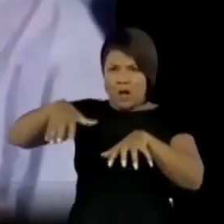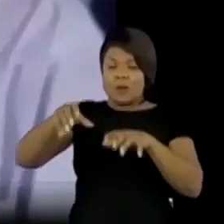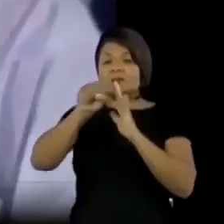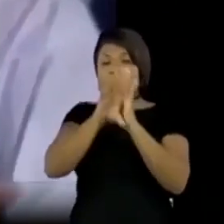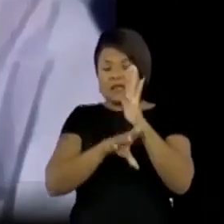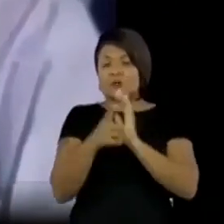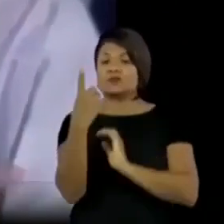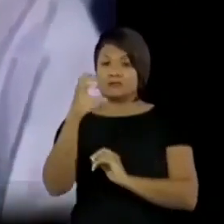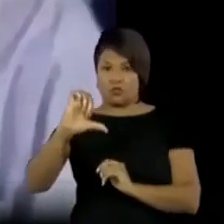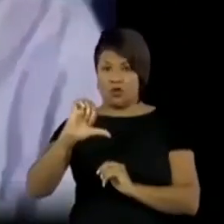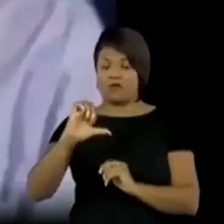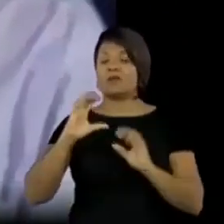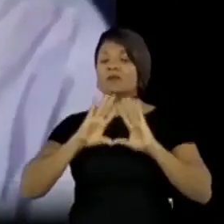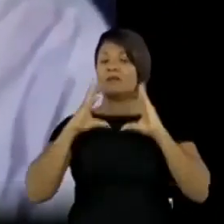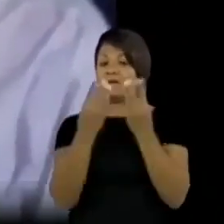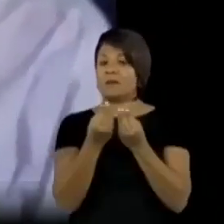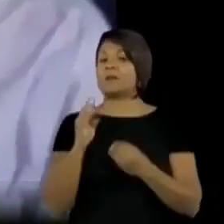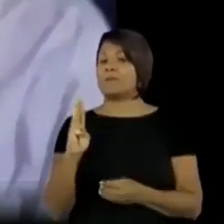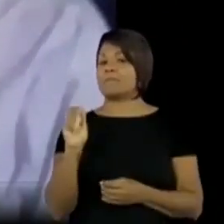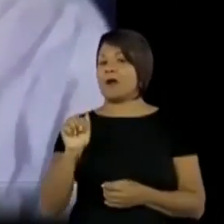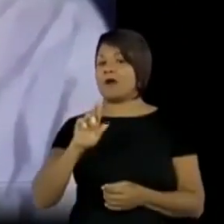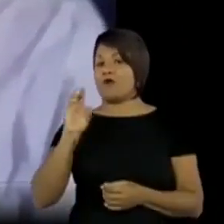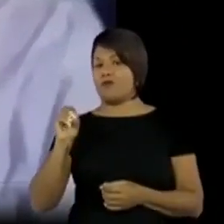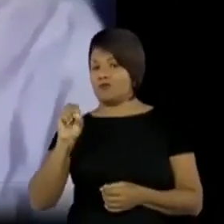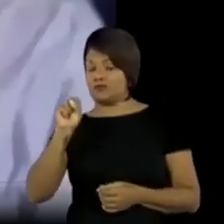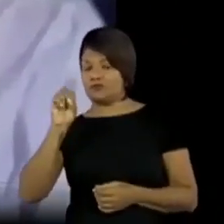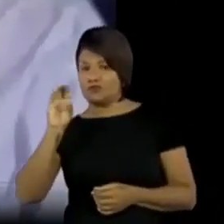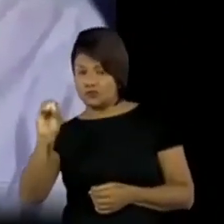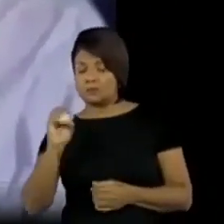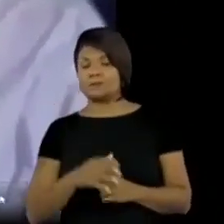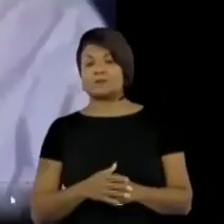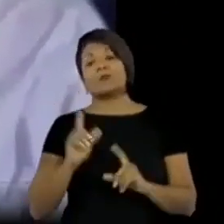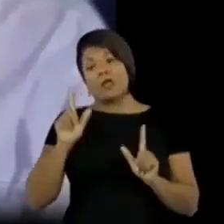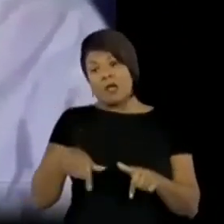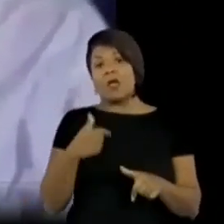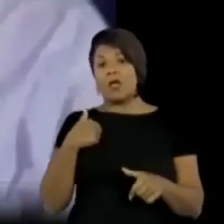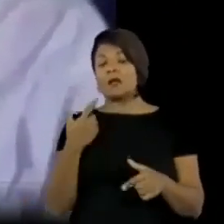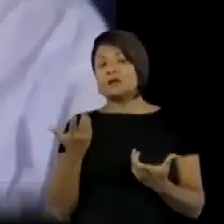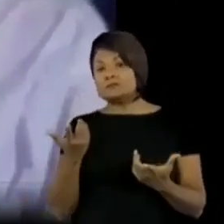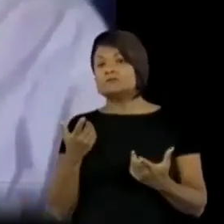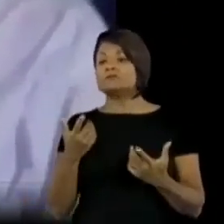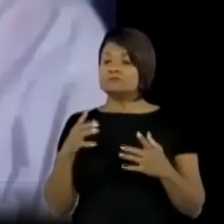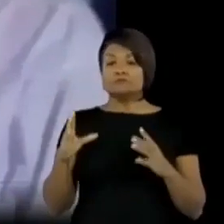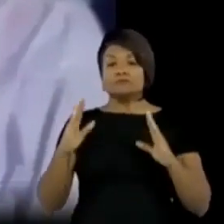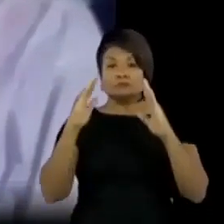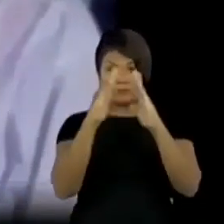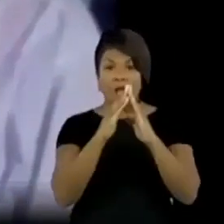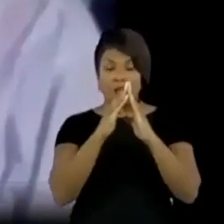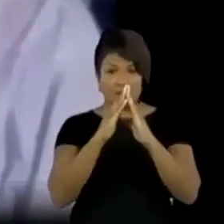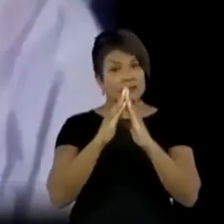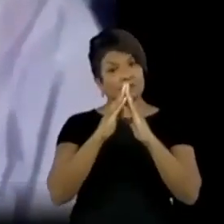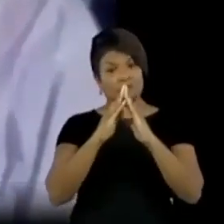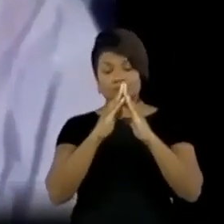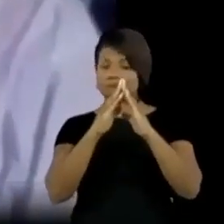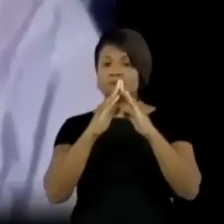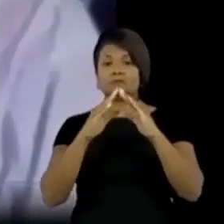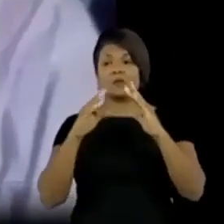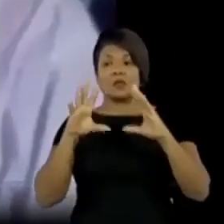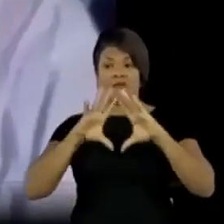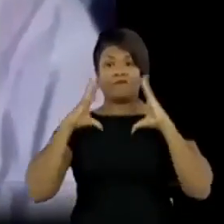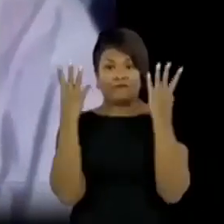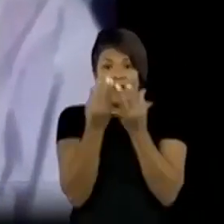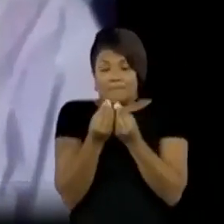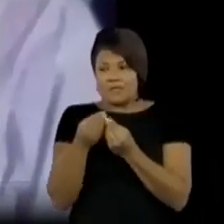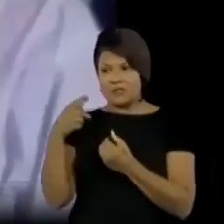que era da família Barroso, né? Que era a propriedade dentro da qual a família do Machado de